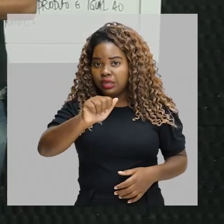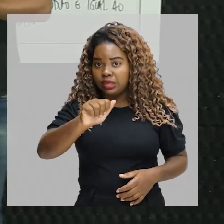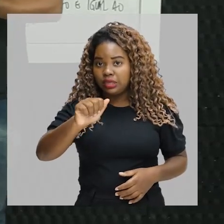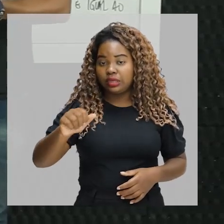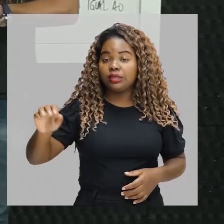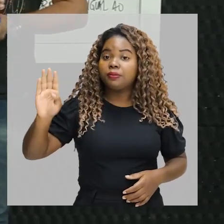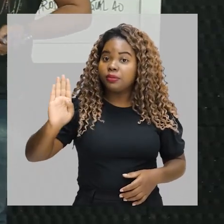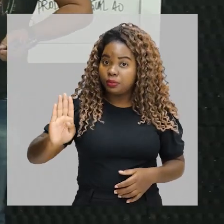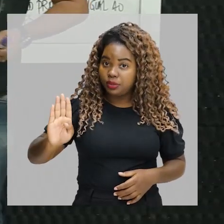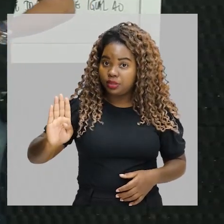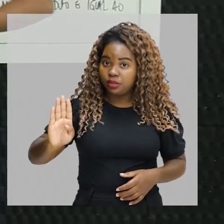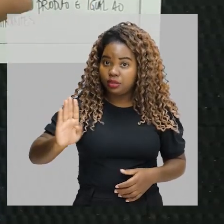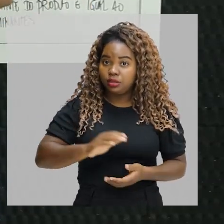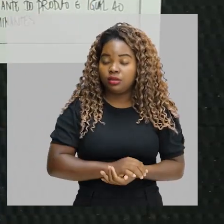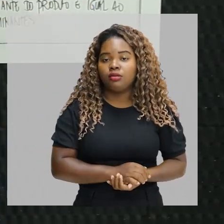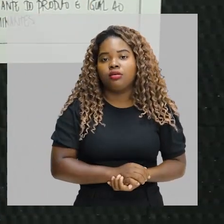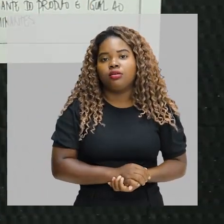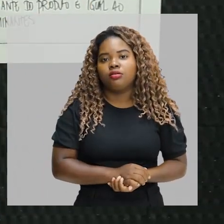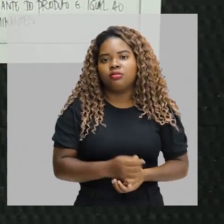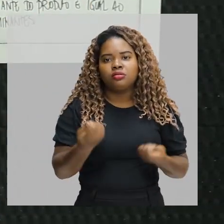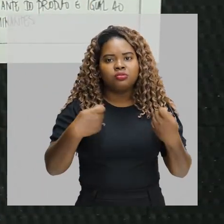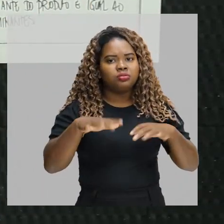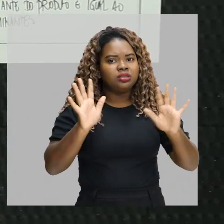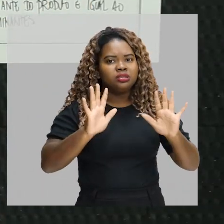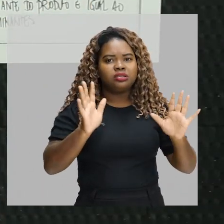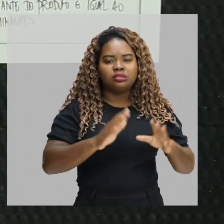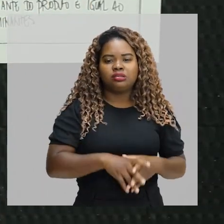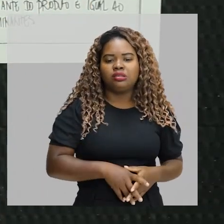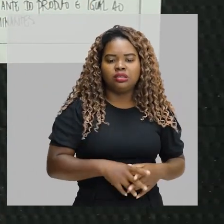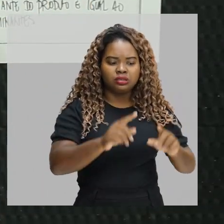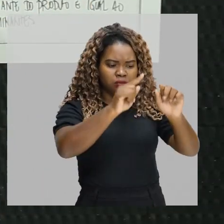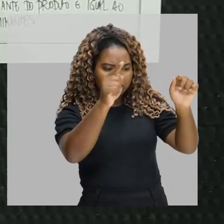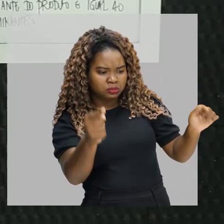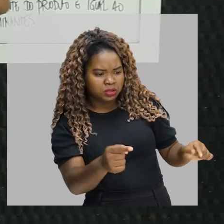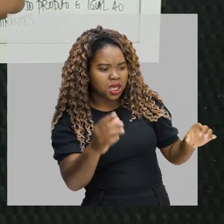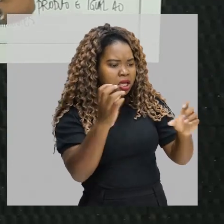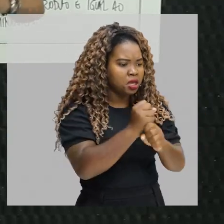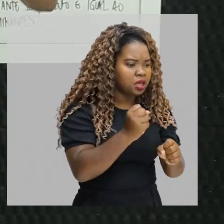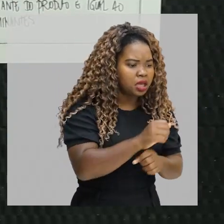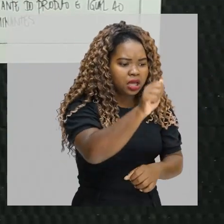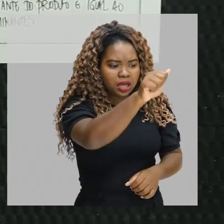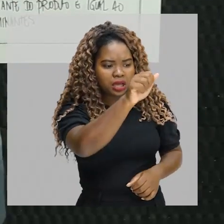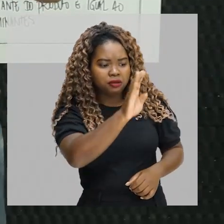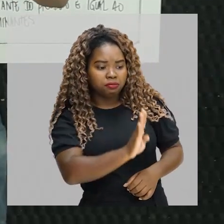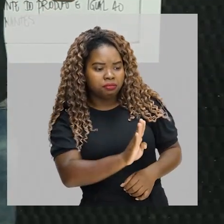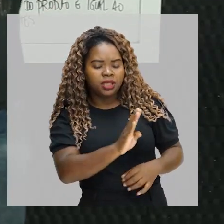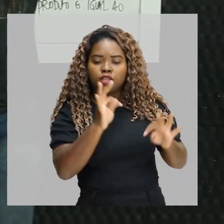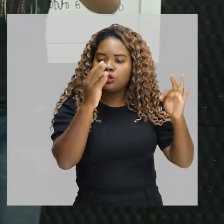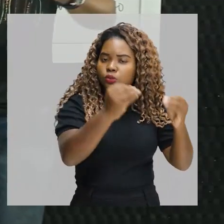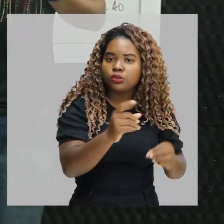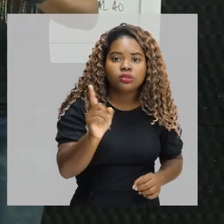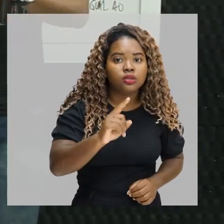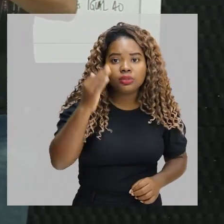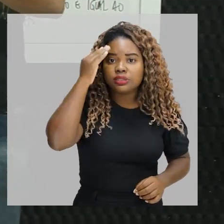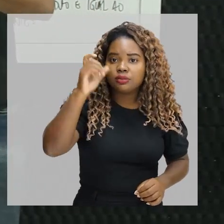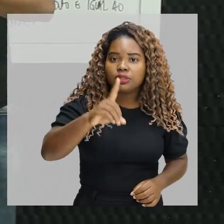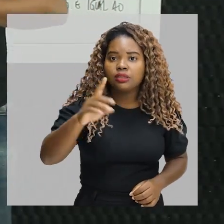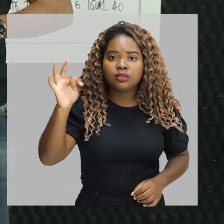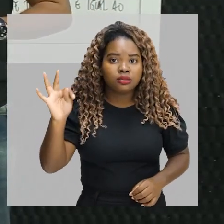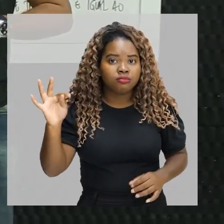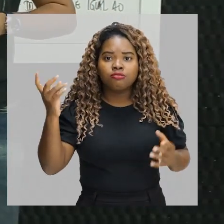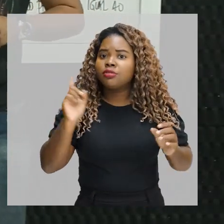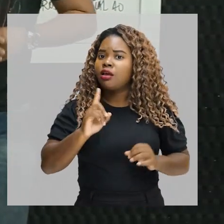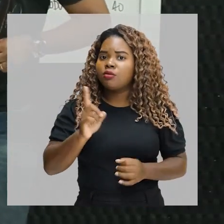determinante de B, eu não preciso multiplicar a matriz A vezes B para saber qual é o determinante de A vezes